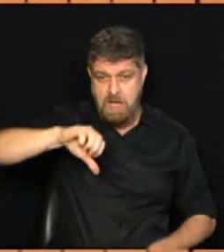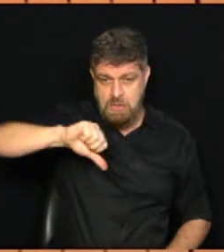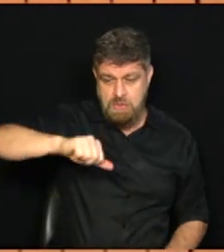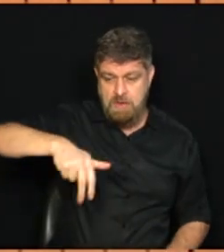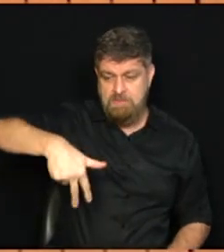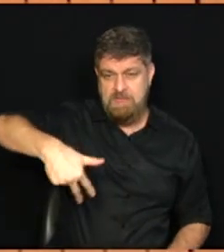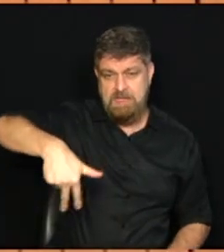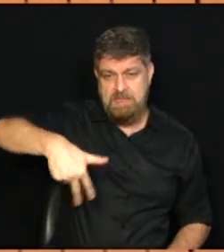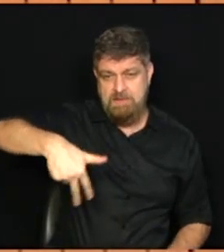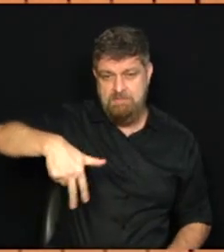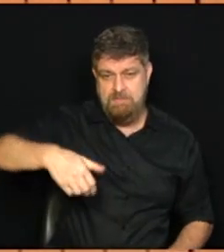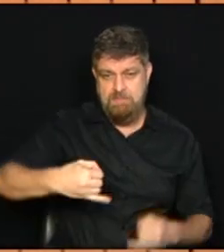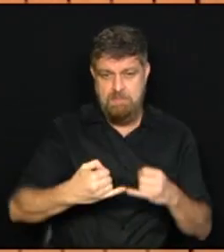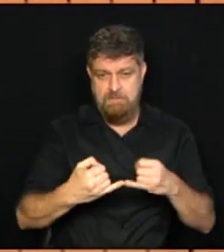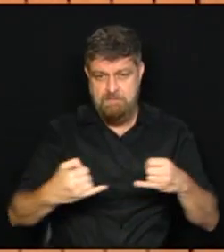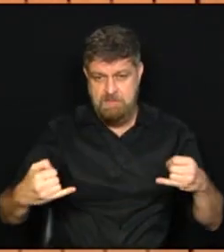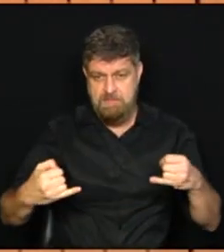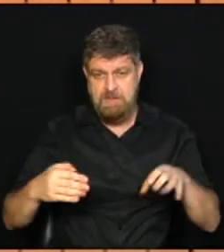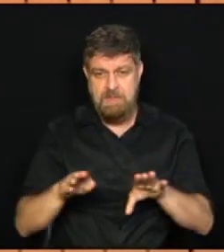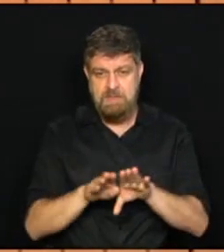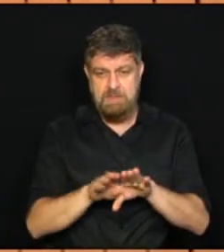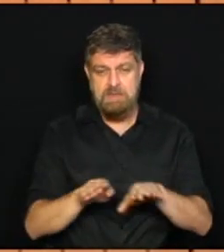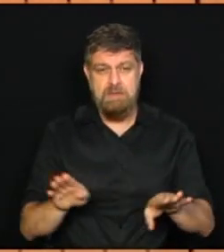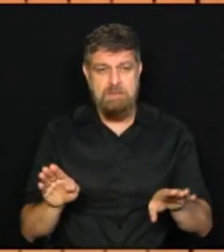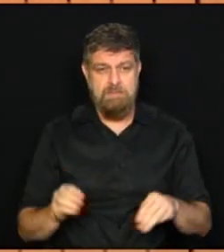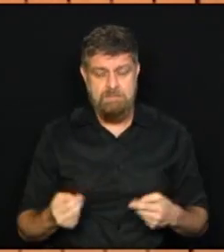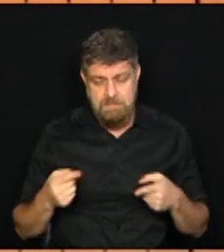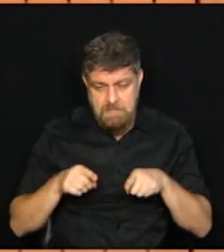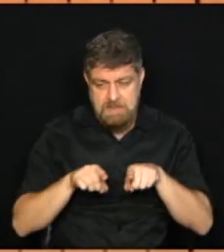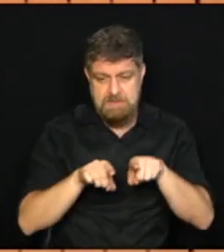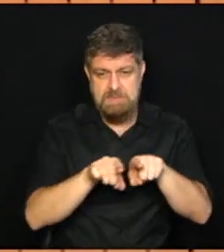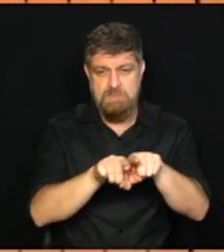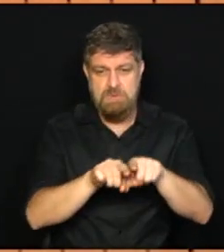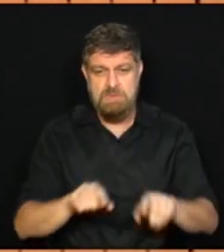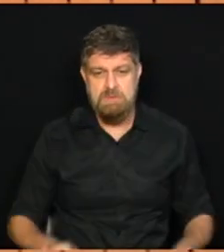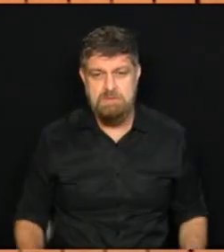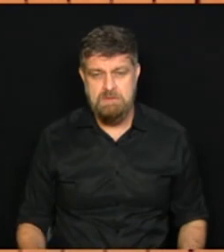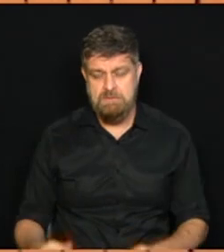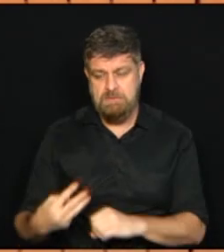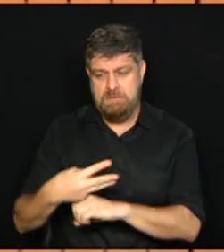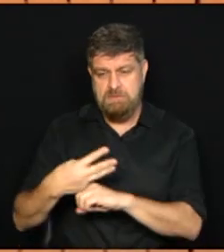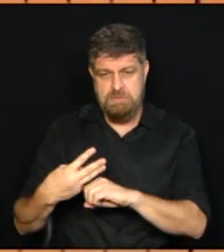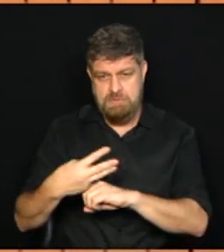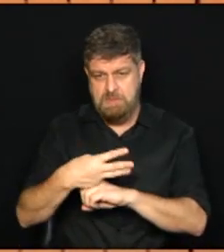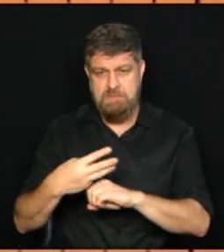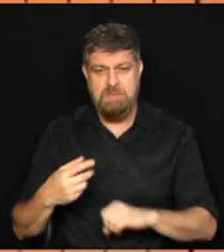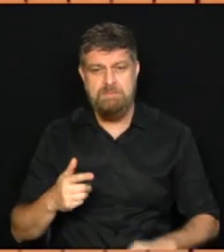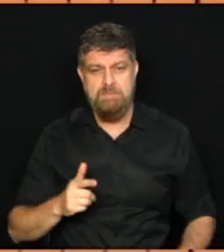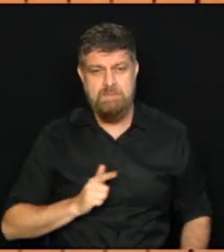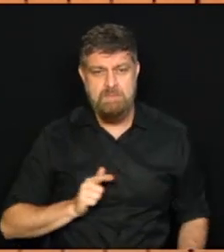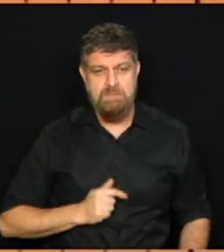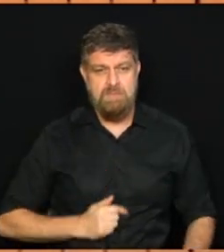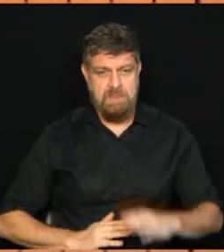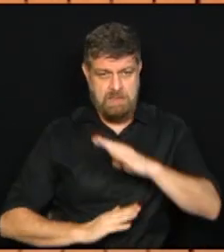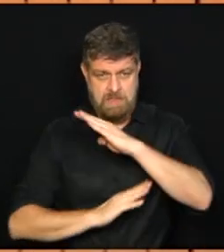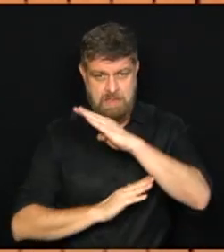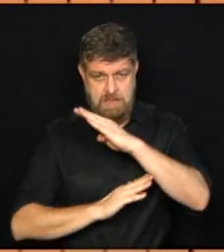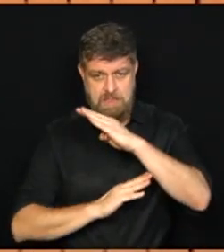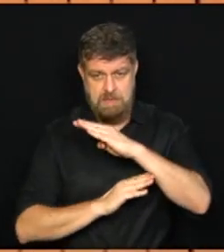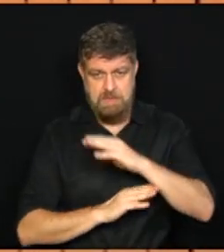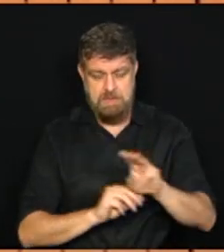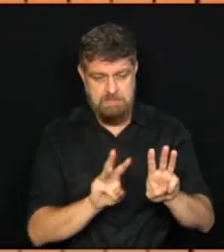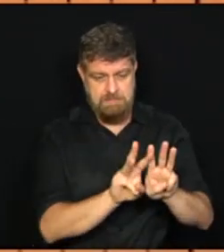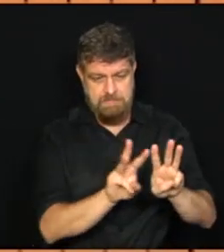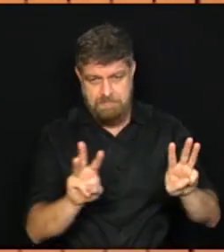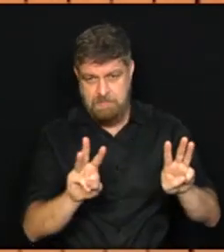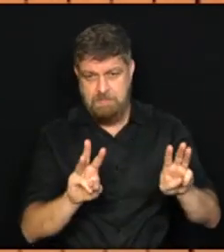da Vivo Fibra, com retransmissão simultânea nas fanpages da TV Câmara Campinas